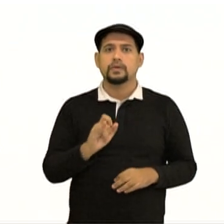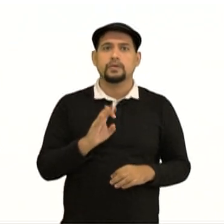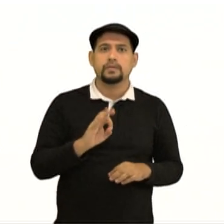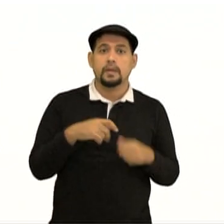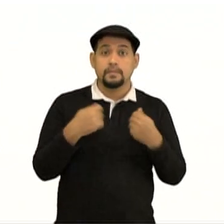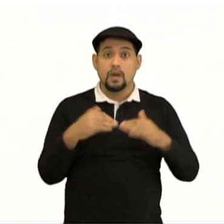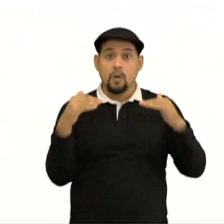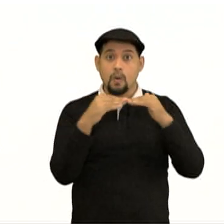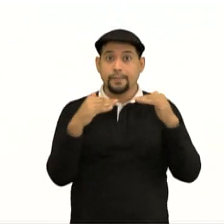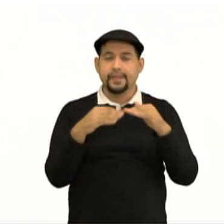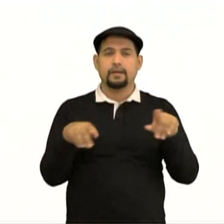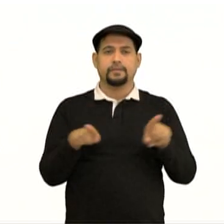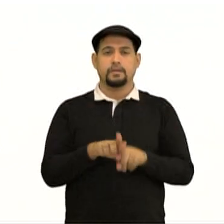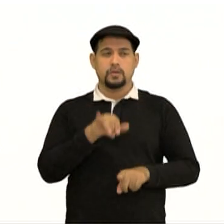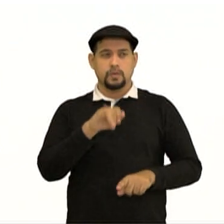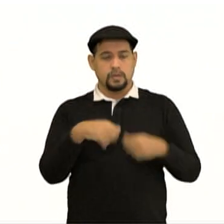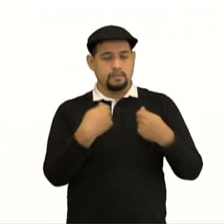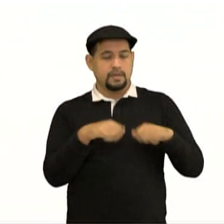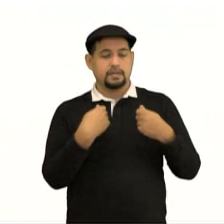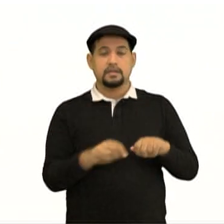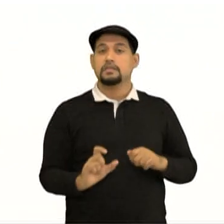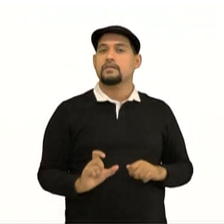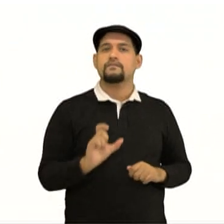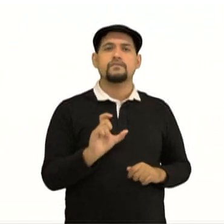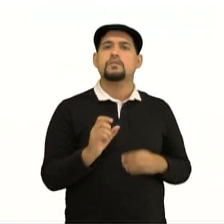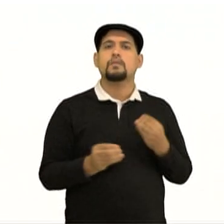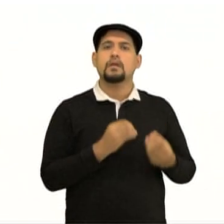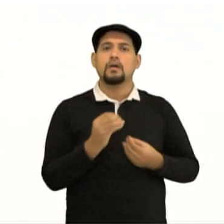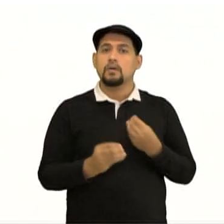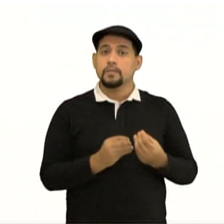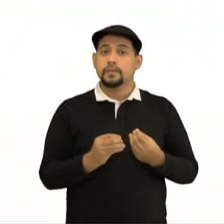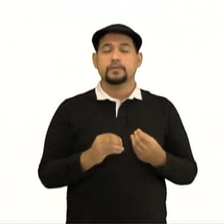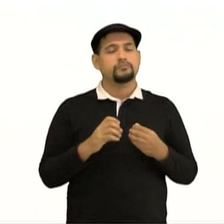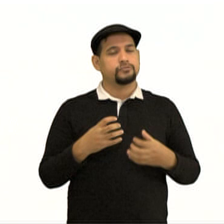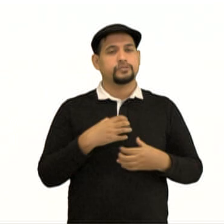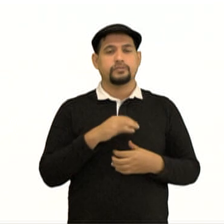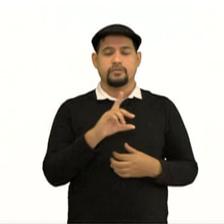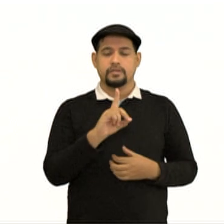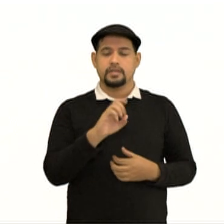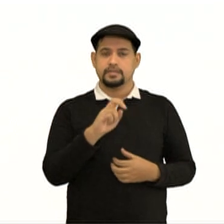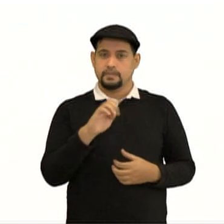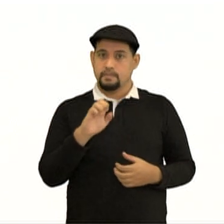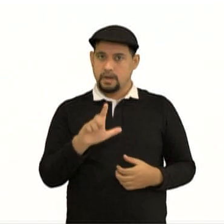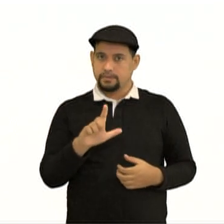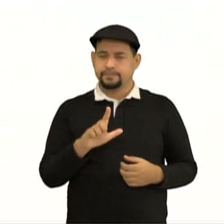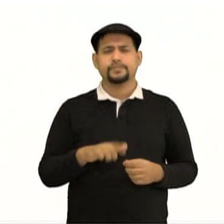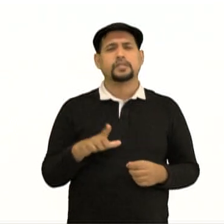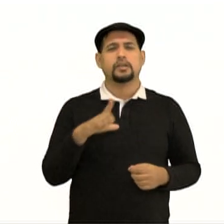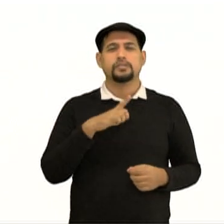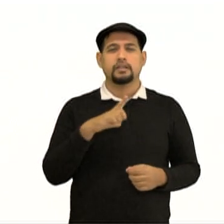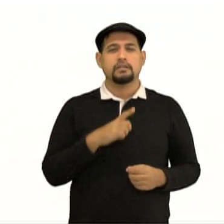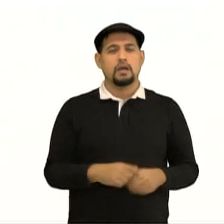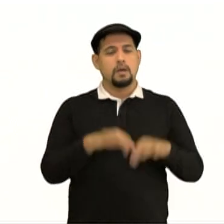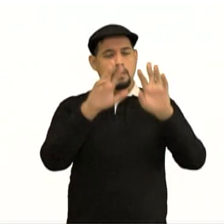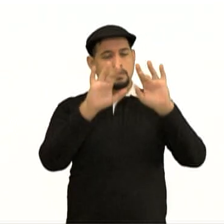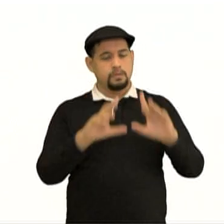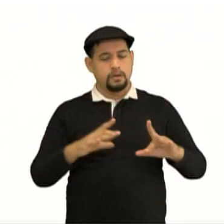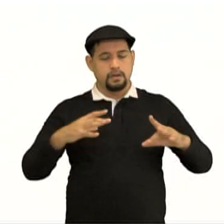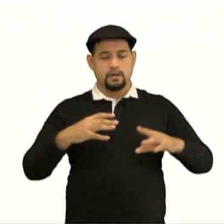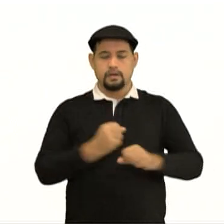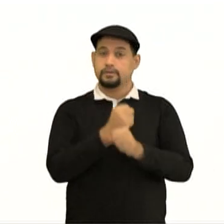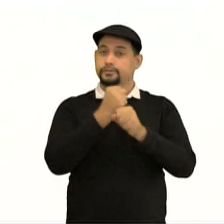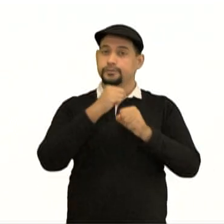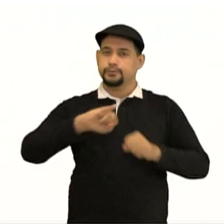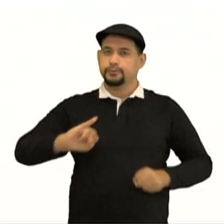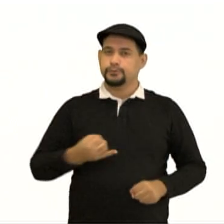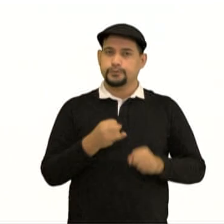combinar e o I tem que estar na forma decimal. Tranquilo, gente? Então, Então, aqui está o formulário para a gente calcular